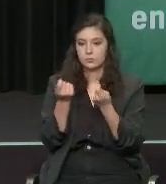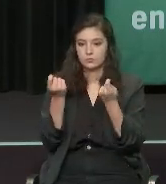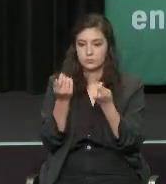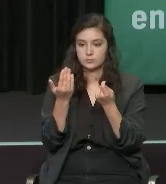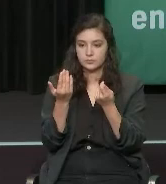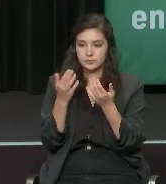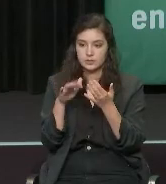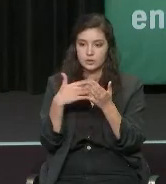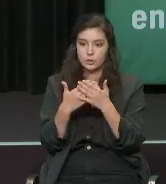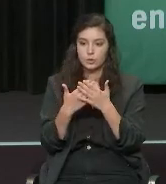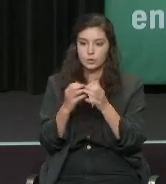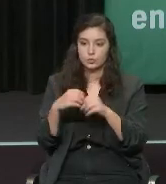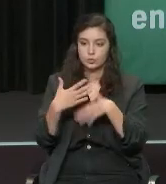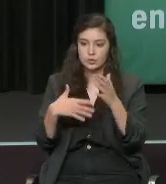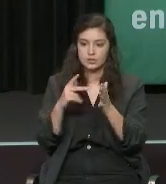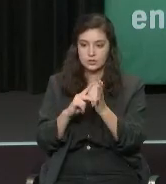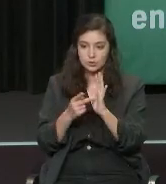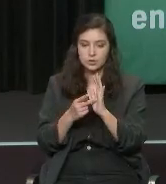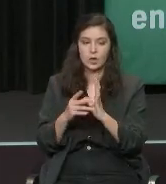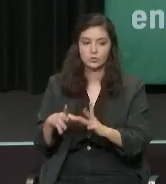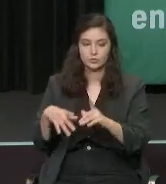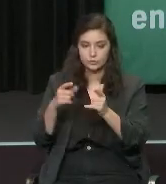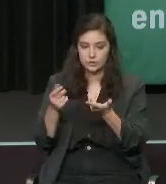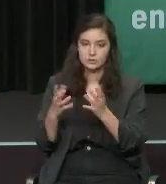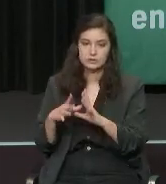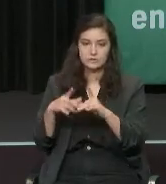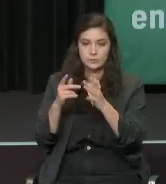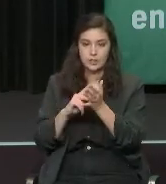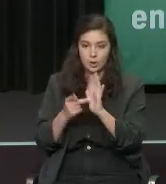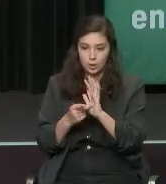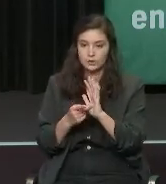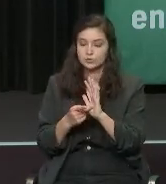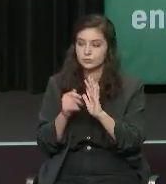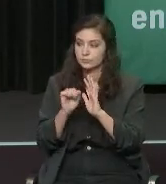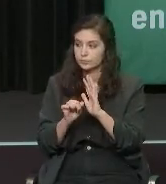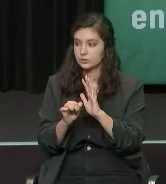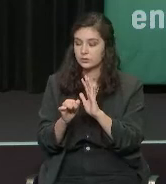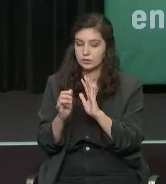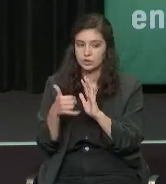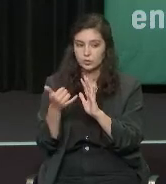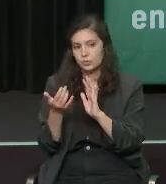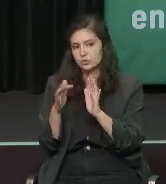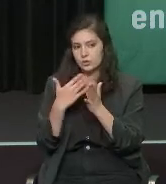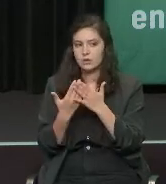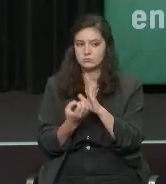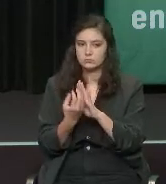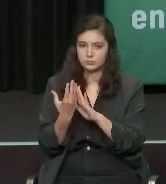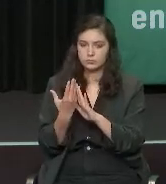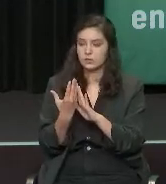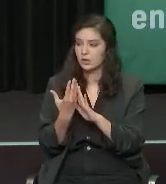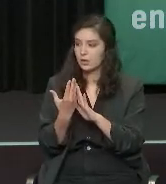progresso tecnológico e inovação, desenvolvimento tecnológico, que depois vem a gerar